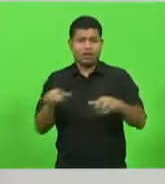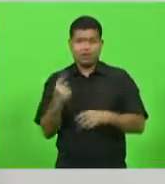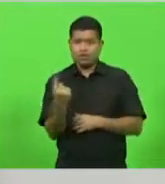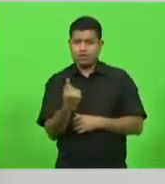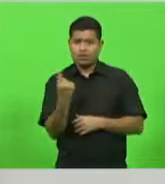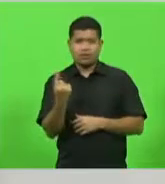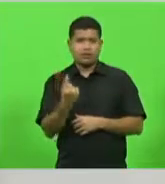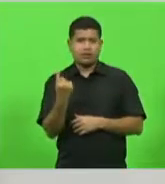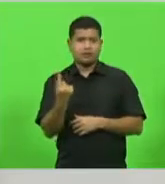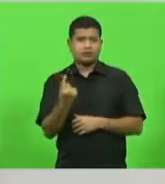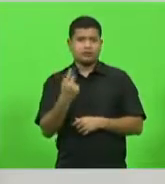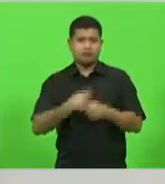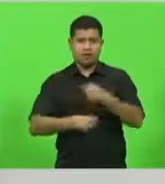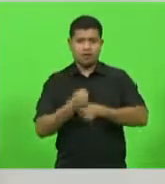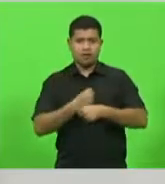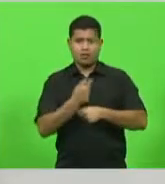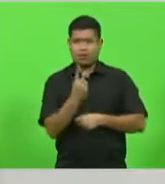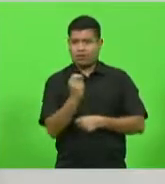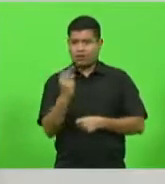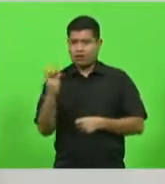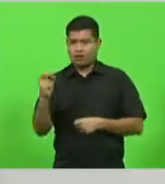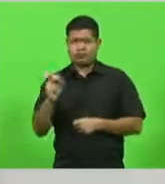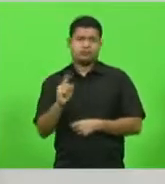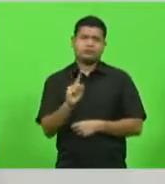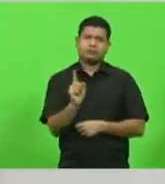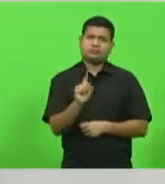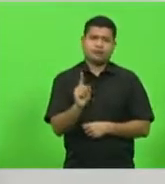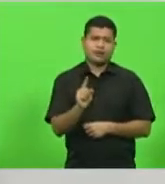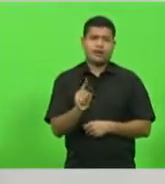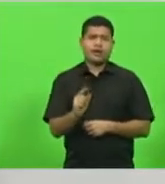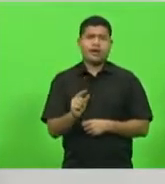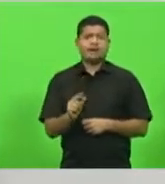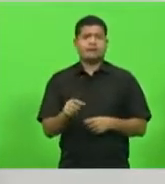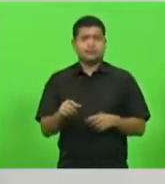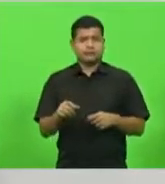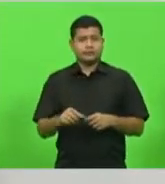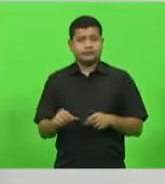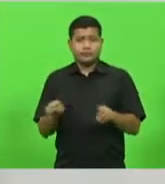2020. Ao mesmo tempo, as regiões